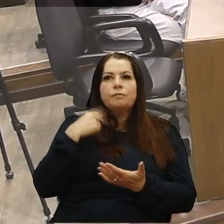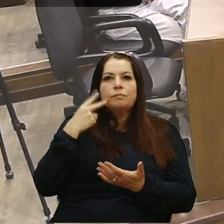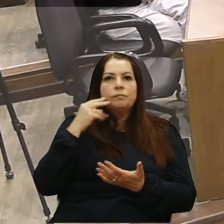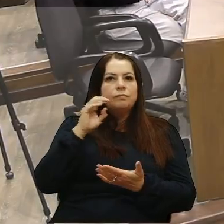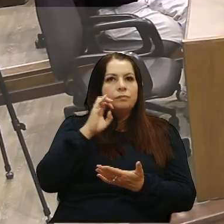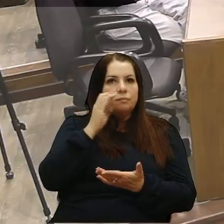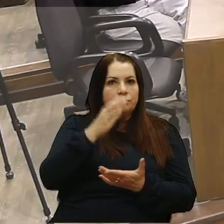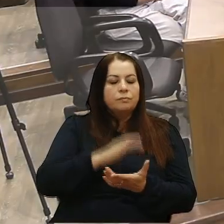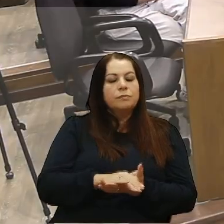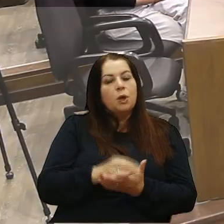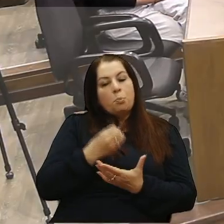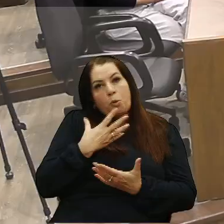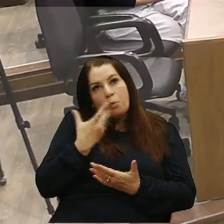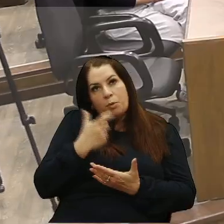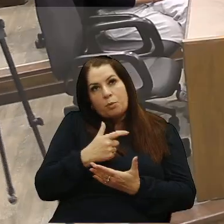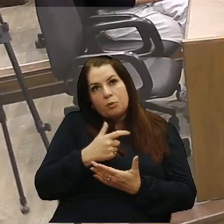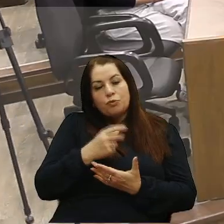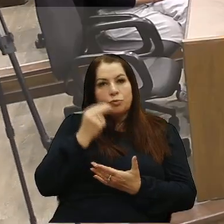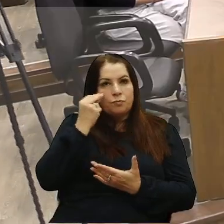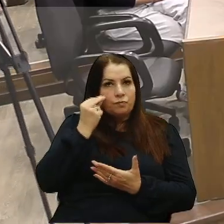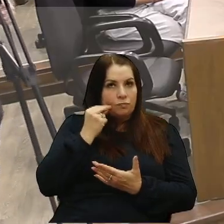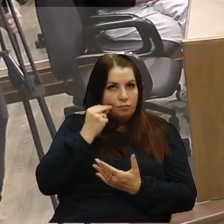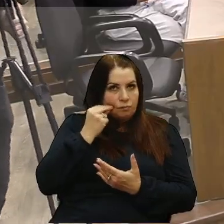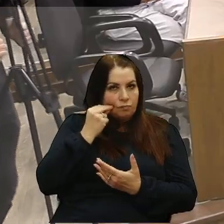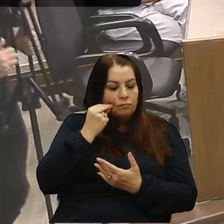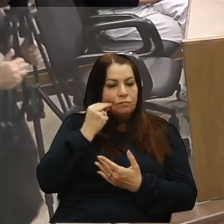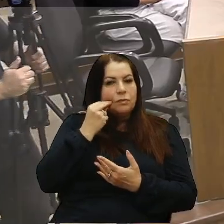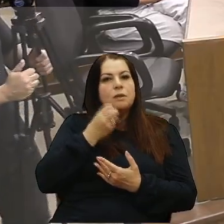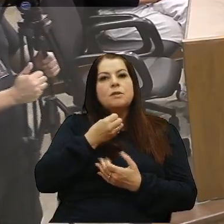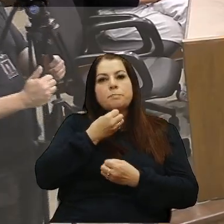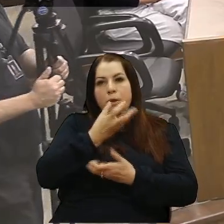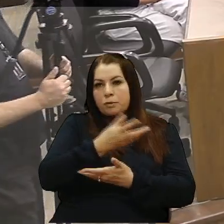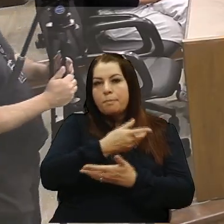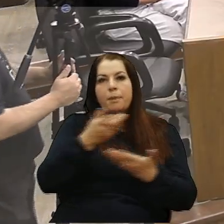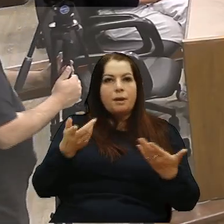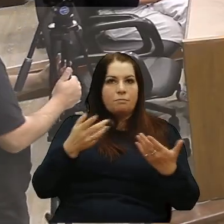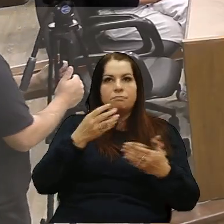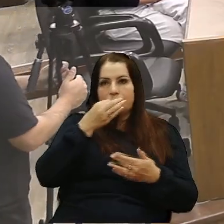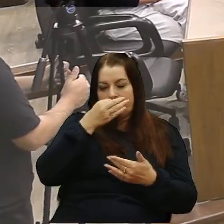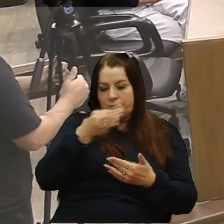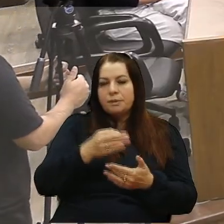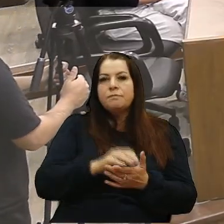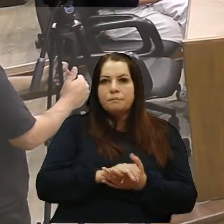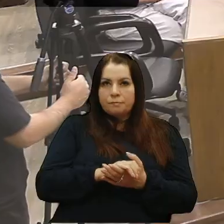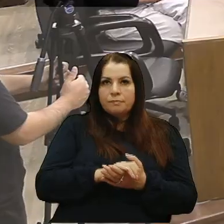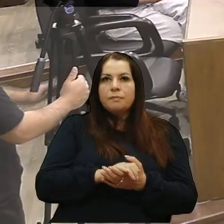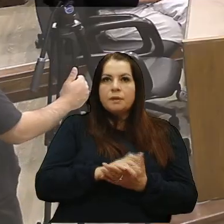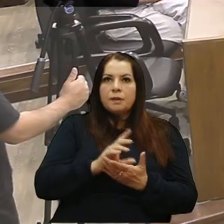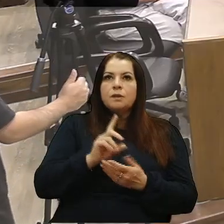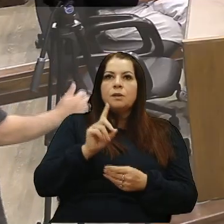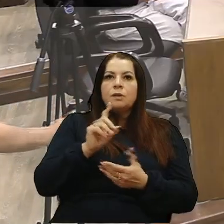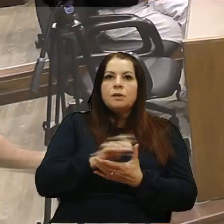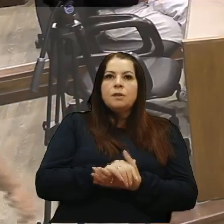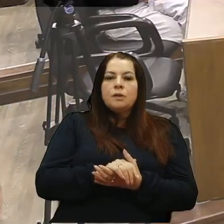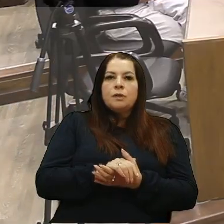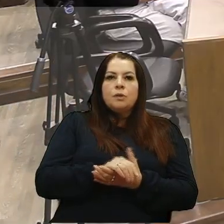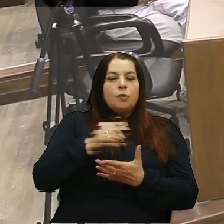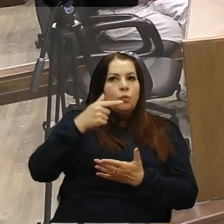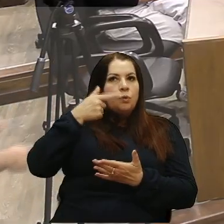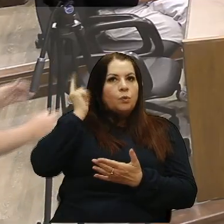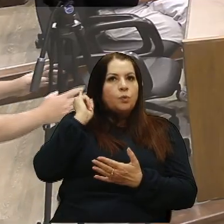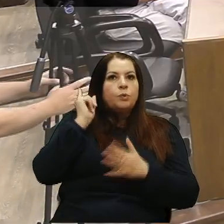Estela. Bom, eu acho que o vereador Cláudio expressou muito da minha opinião. O dia de